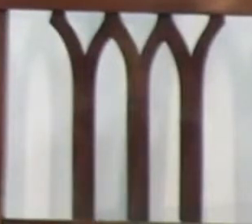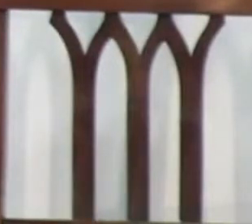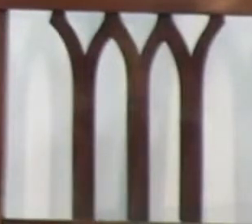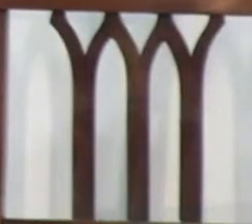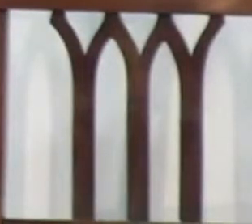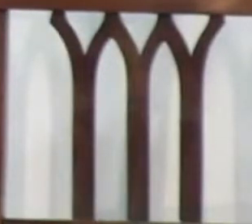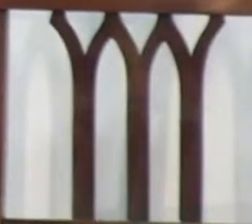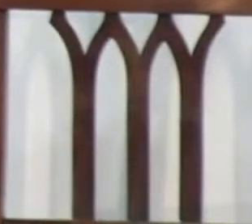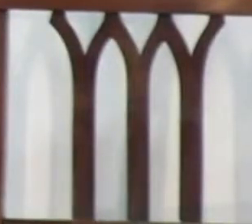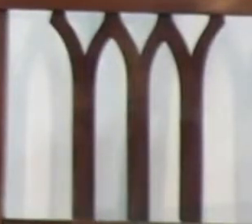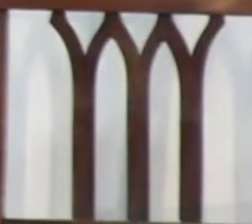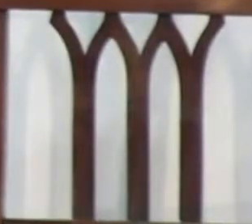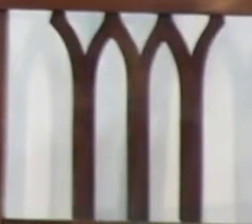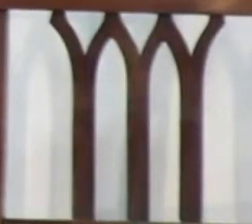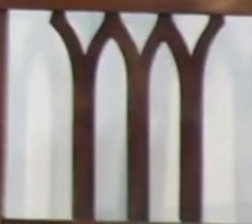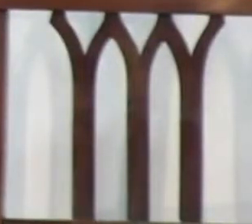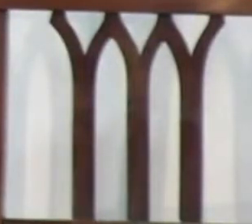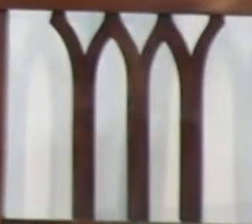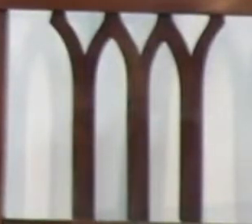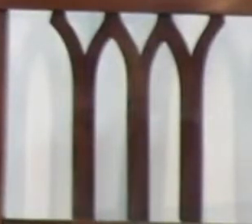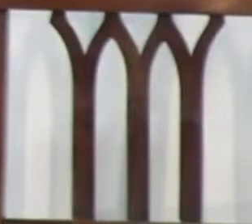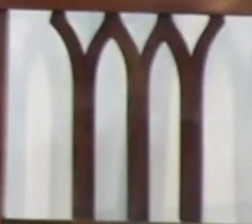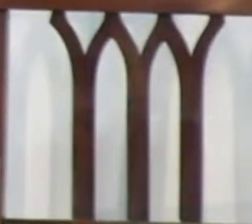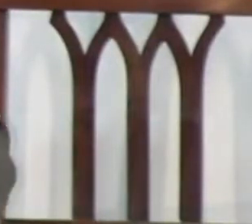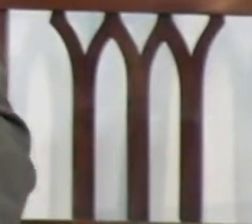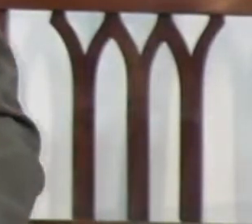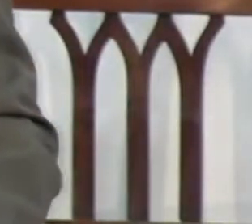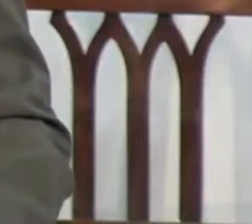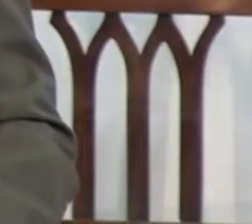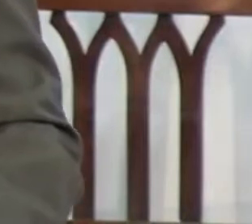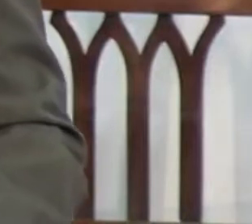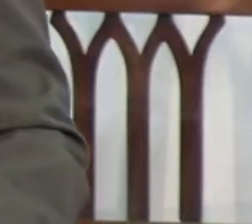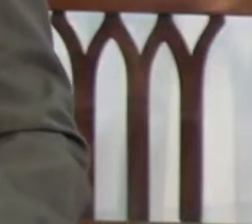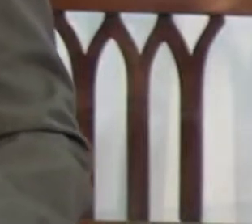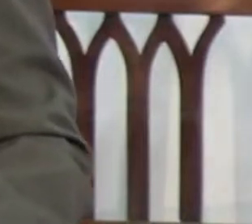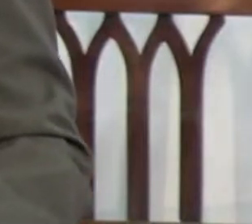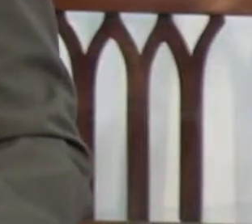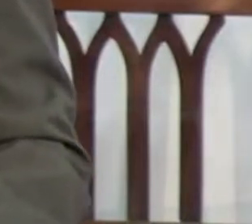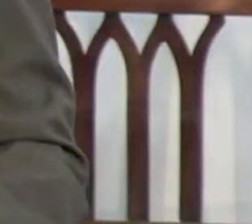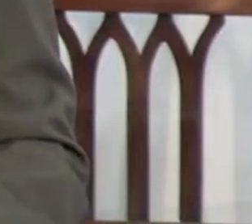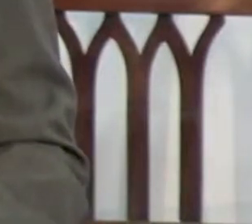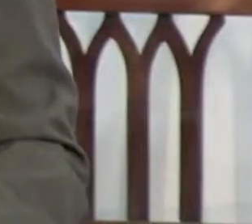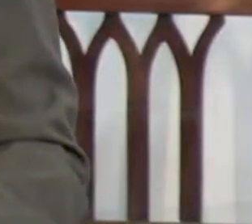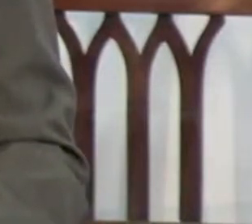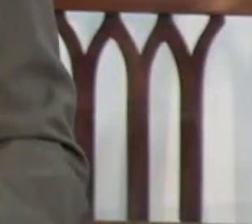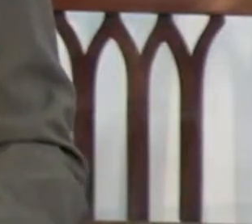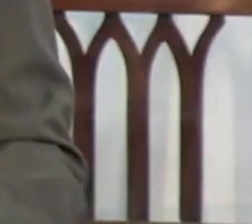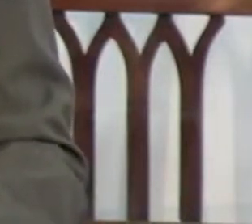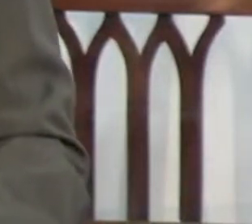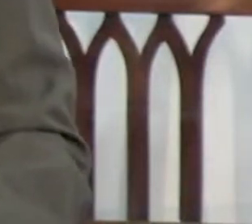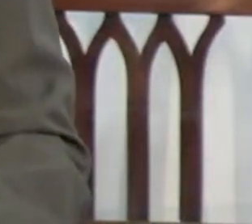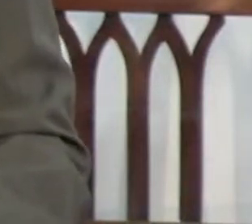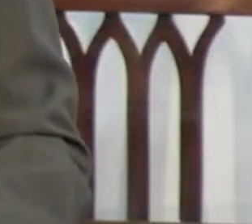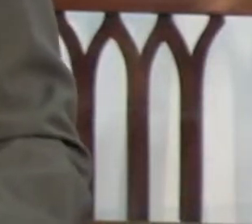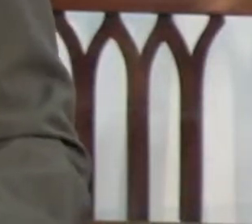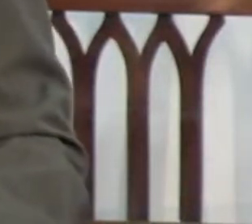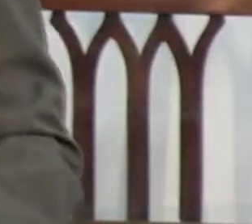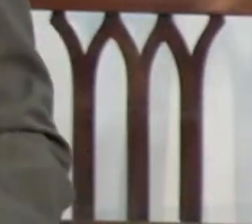mostrará. O Evangelho é que desvenda os nossos olhos